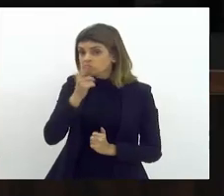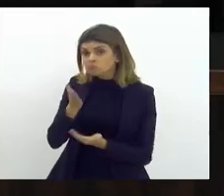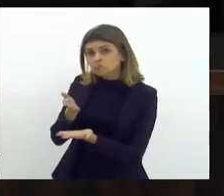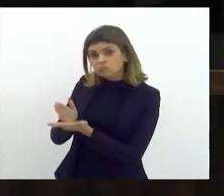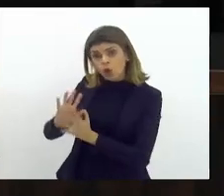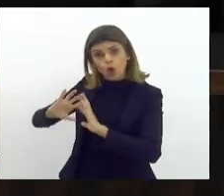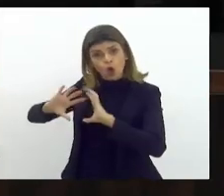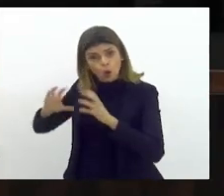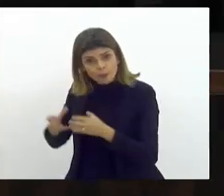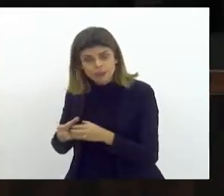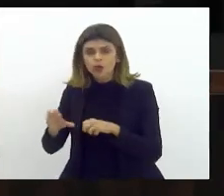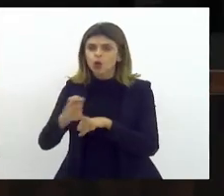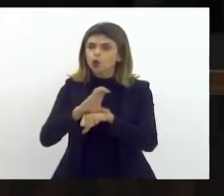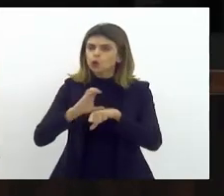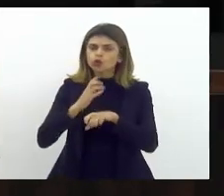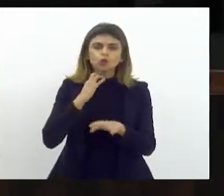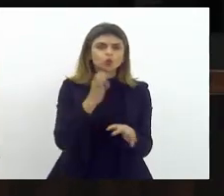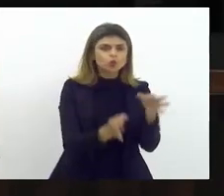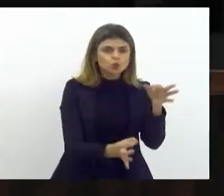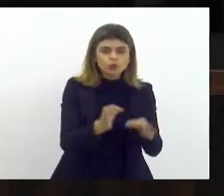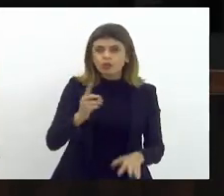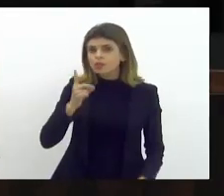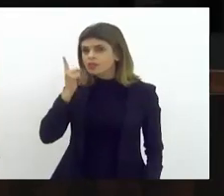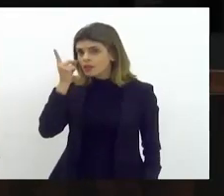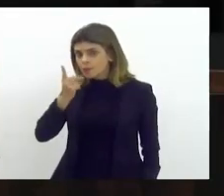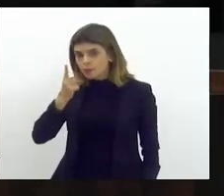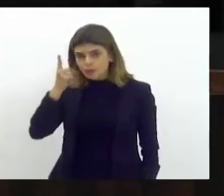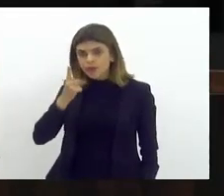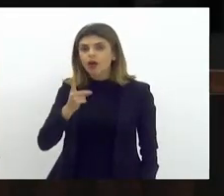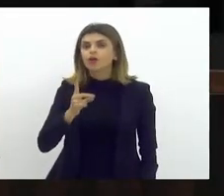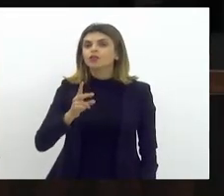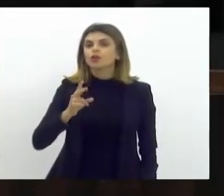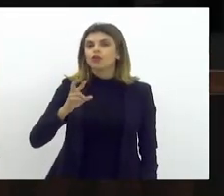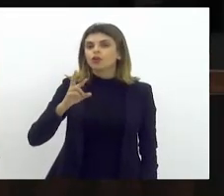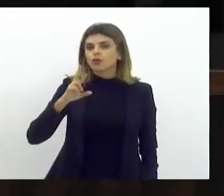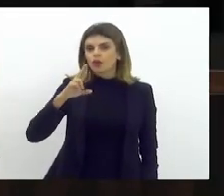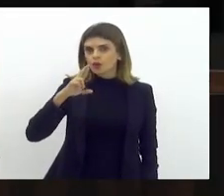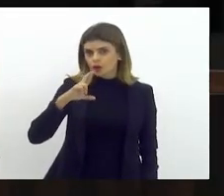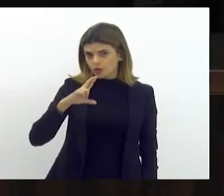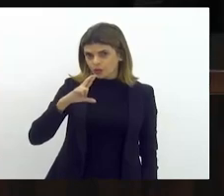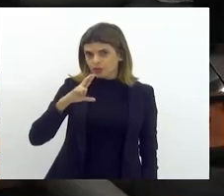pela comissão de Constituição de Justiça Deputado Rodrigo Amorim